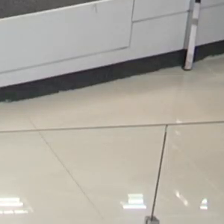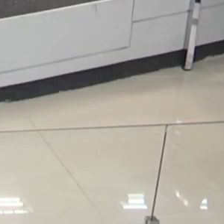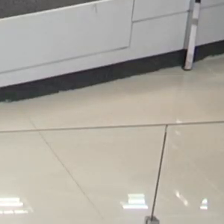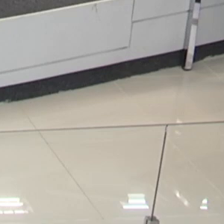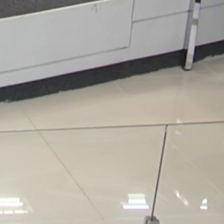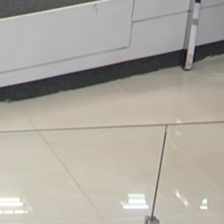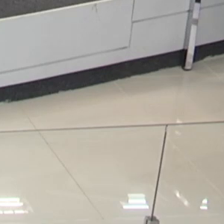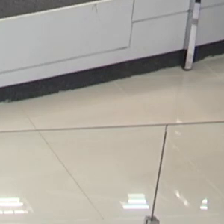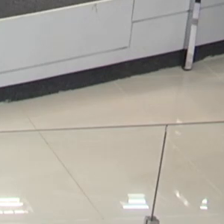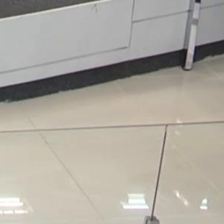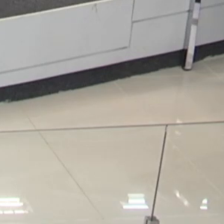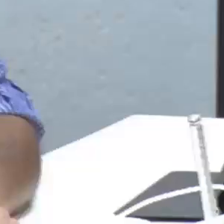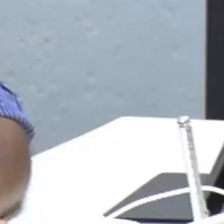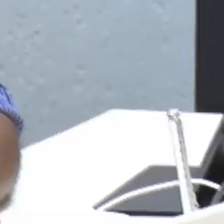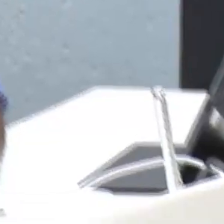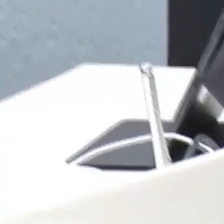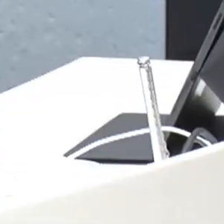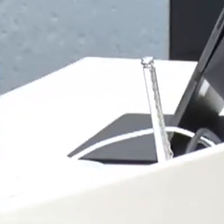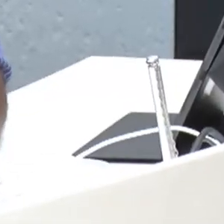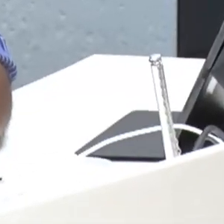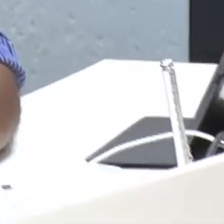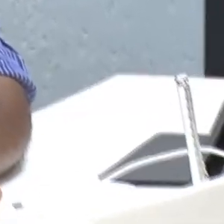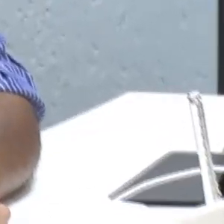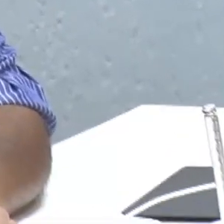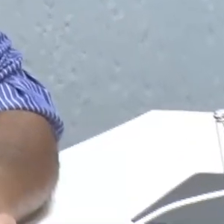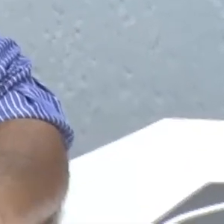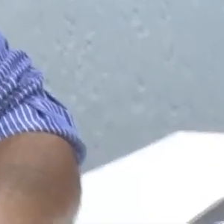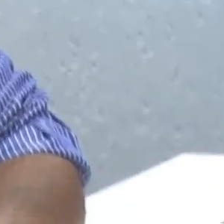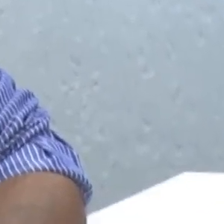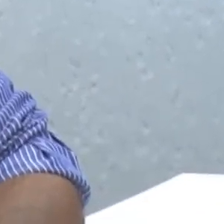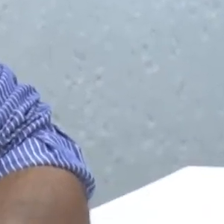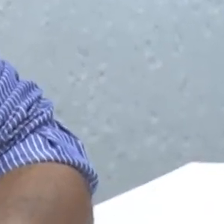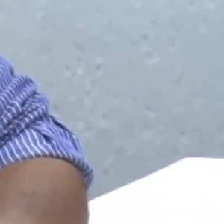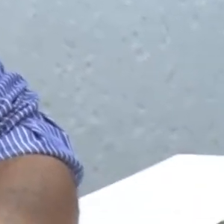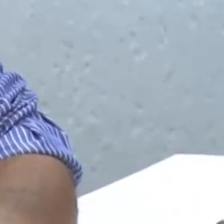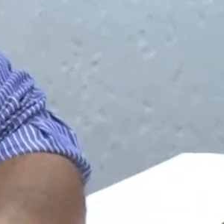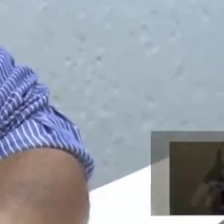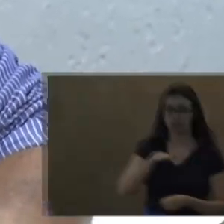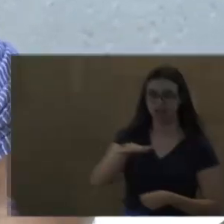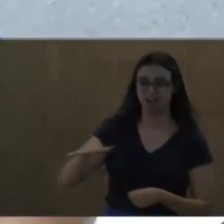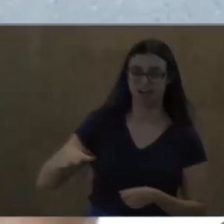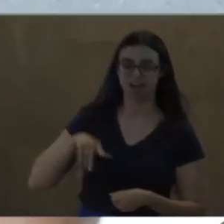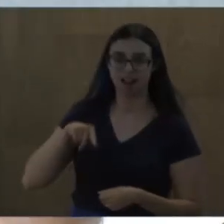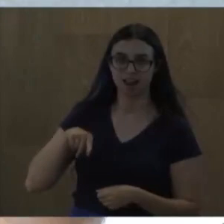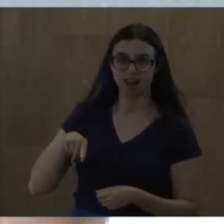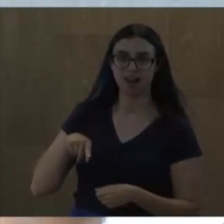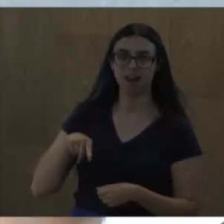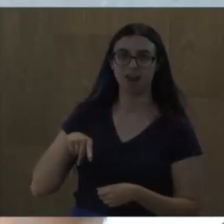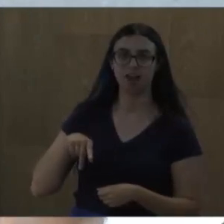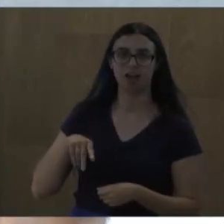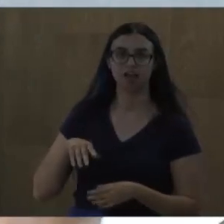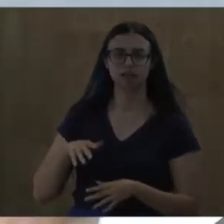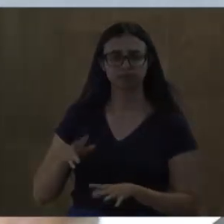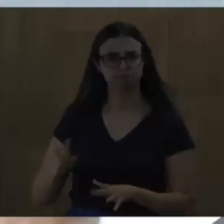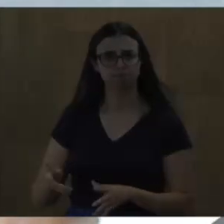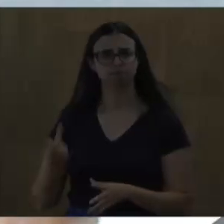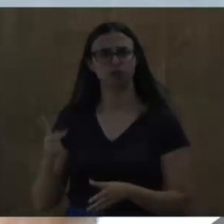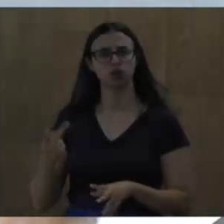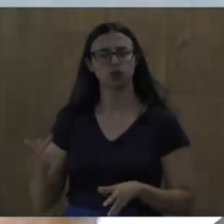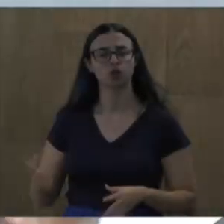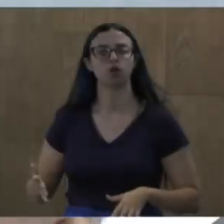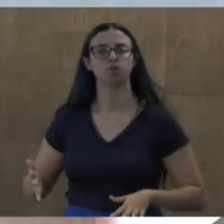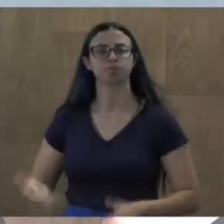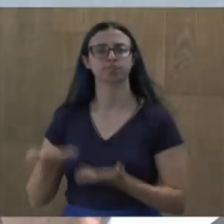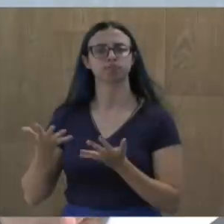ser justo. E aquela região é uma região que está ficando muito próspera. A gente não pode deixar de citar o empenho que o governo está tendo